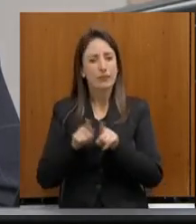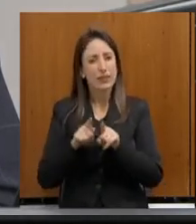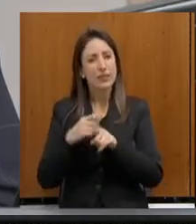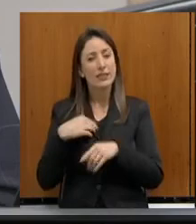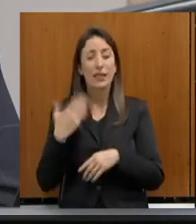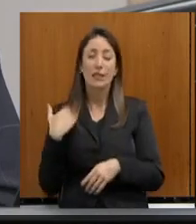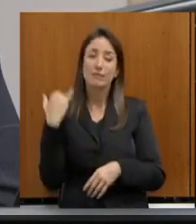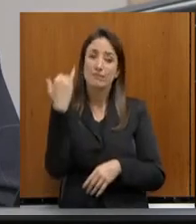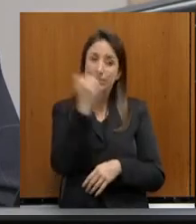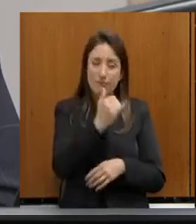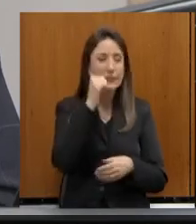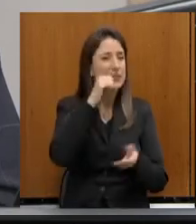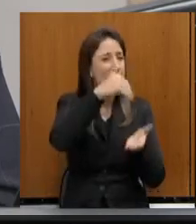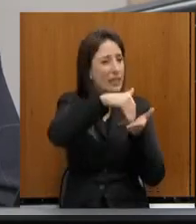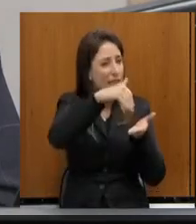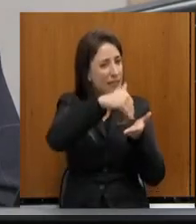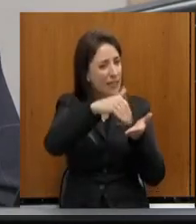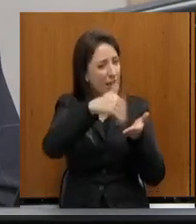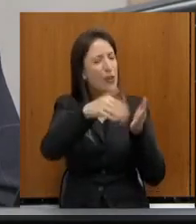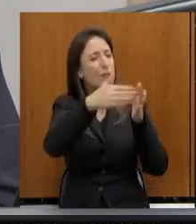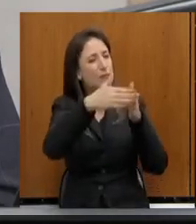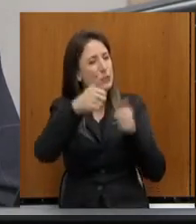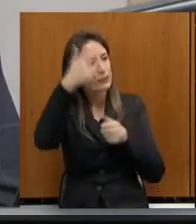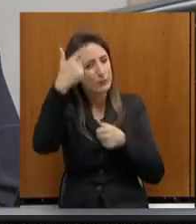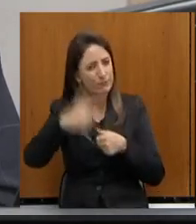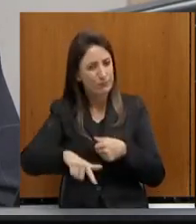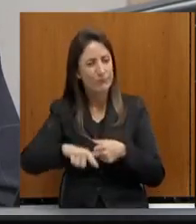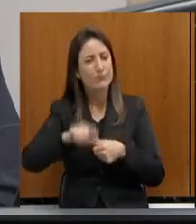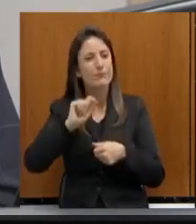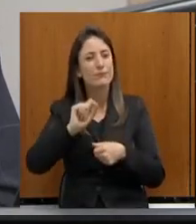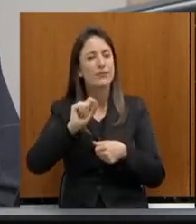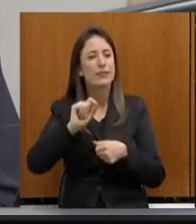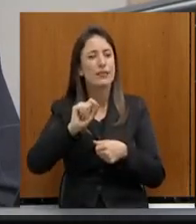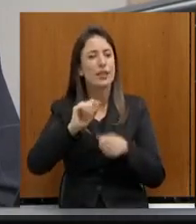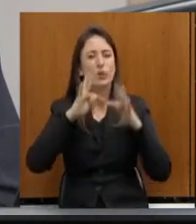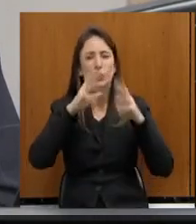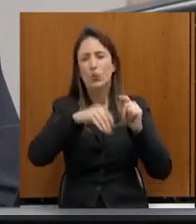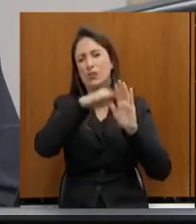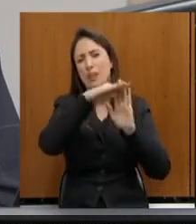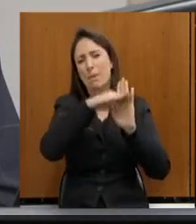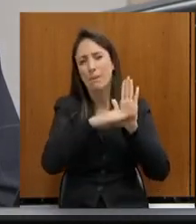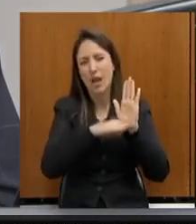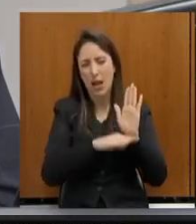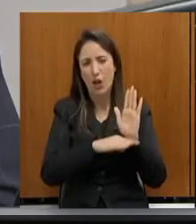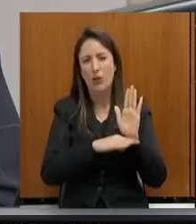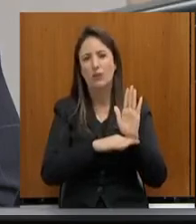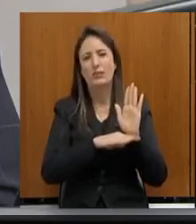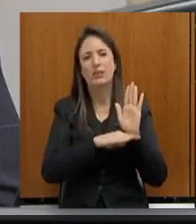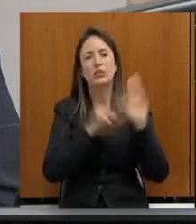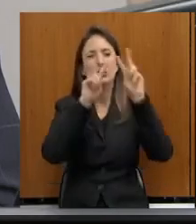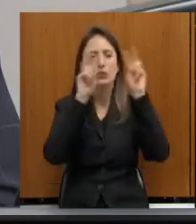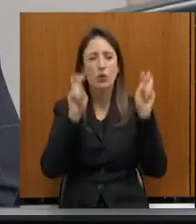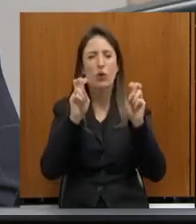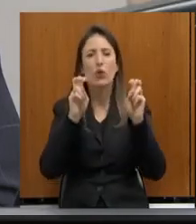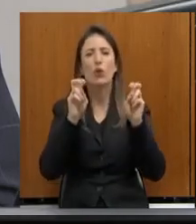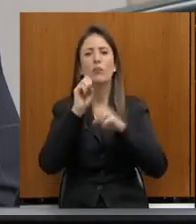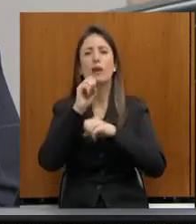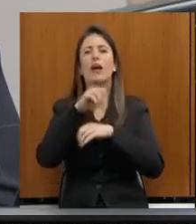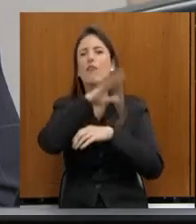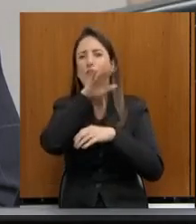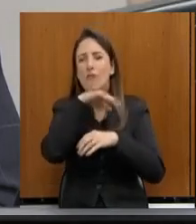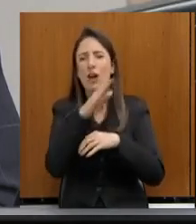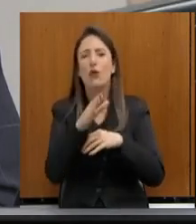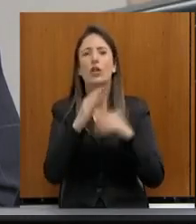uma vez o pedido para que as pautas em relação a fauna doméstica seja considerada pelo